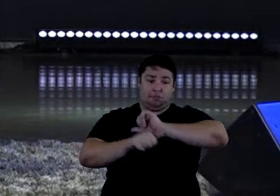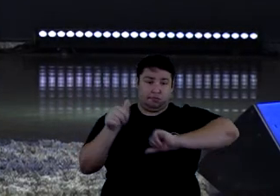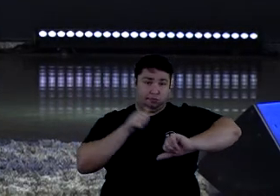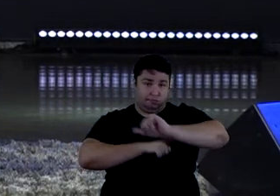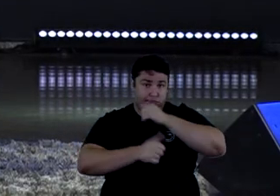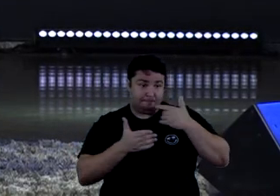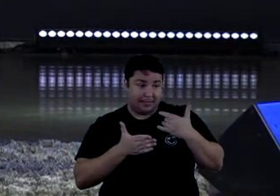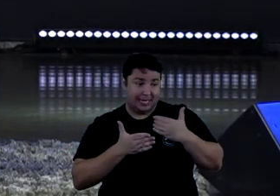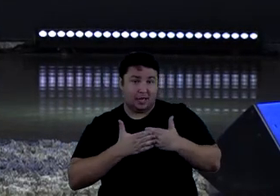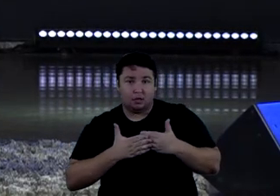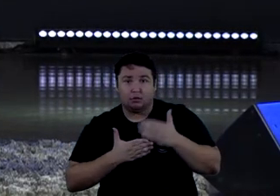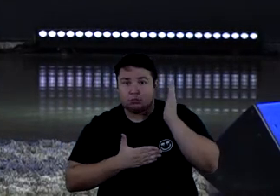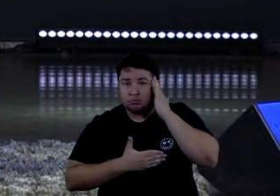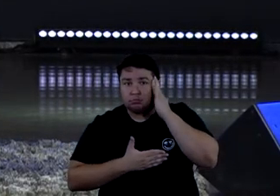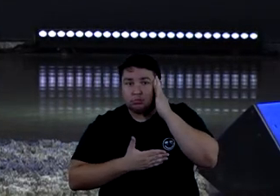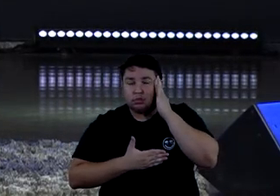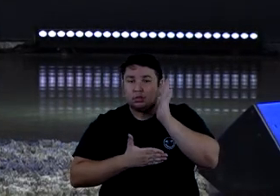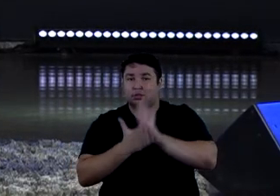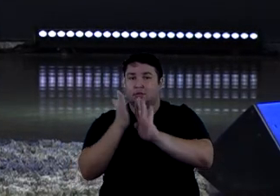Aleluia!